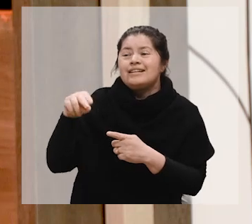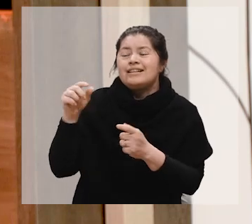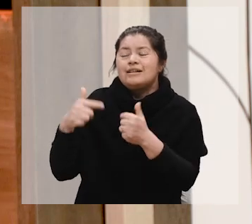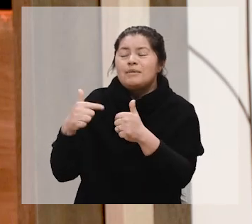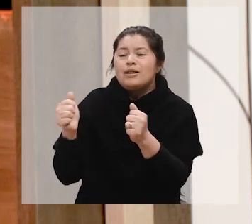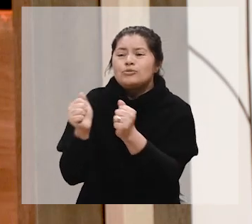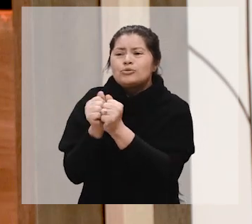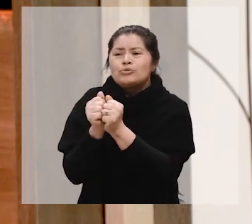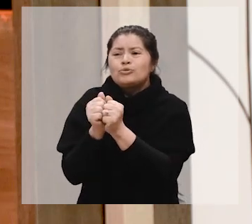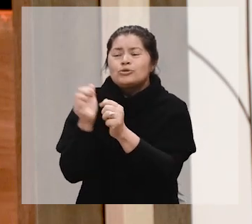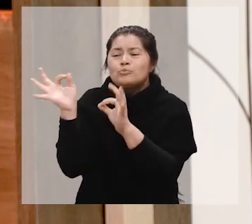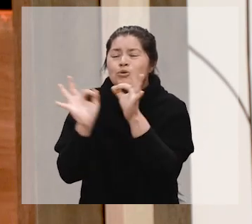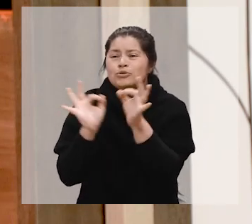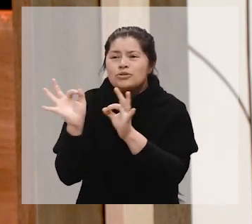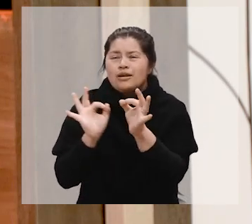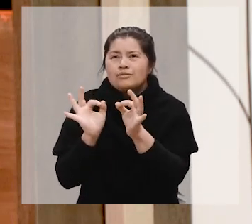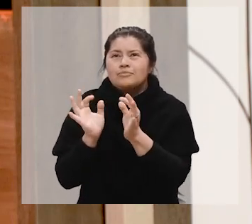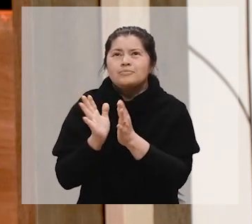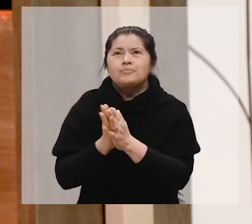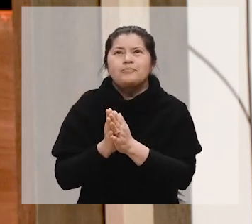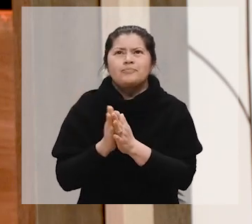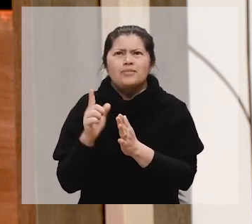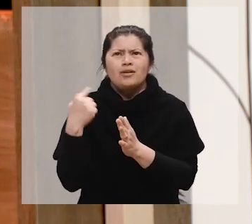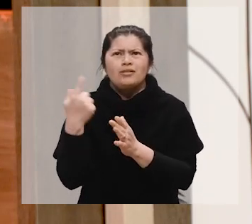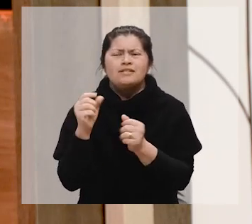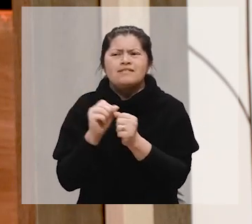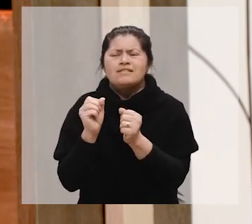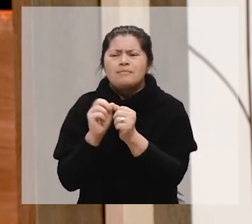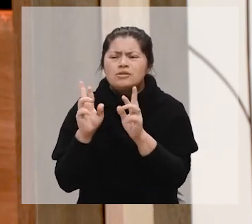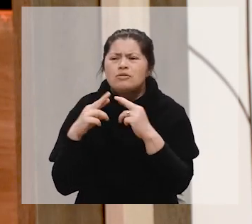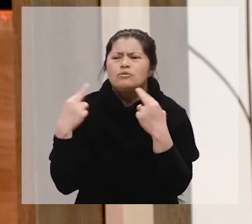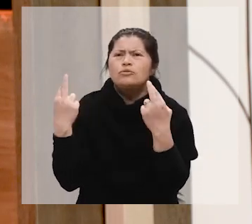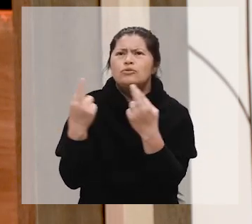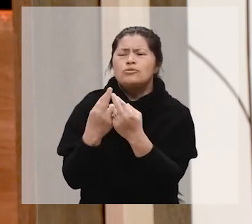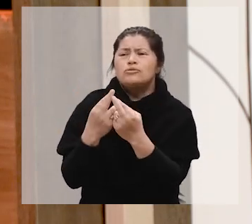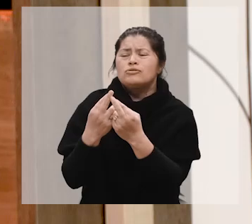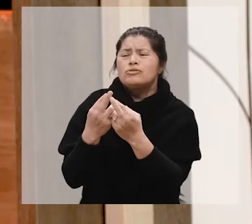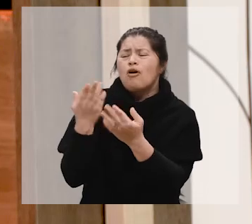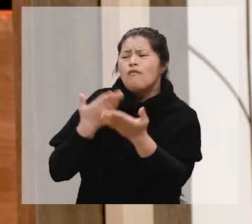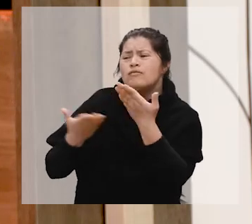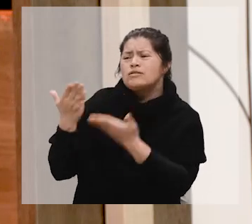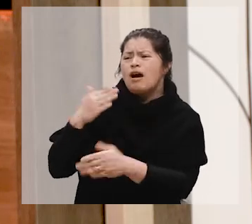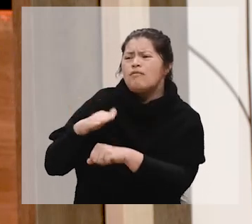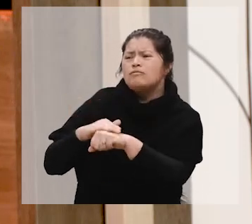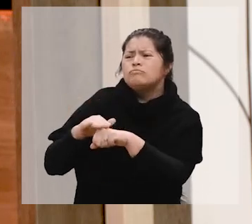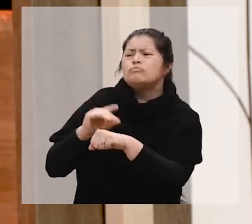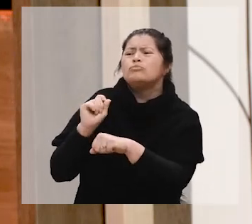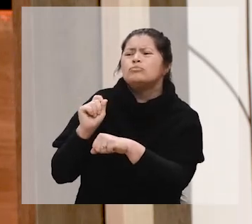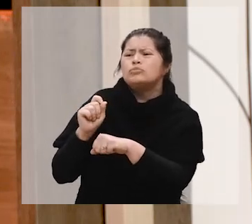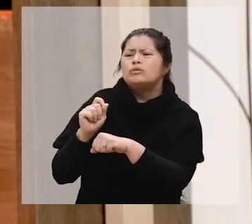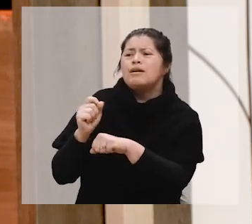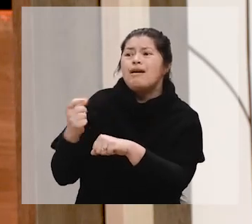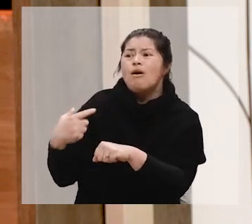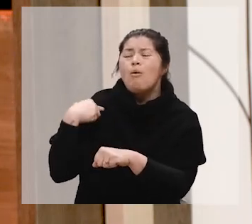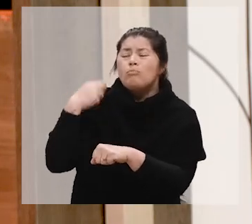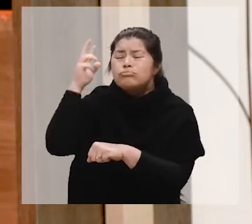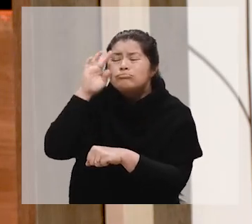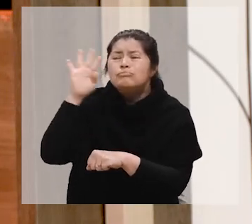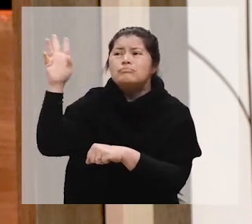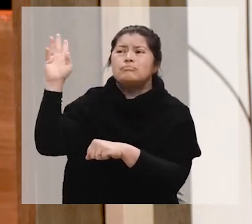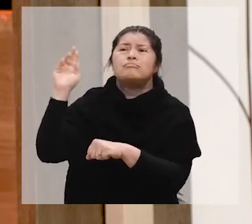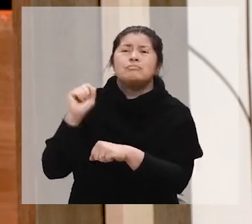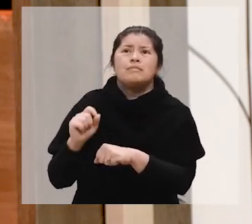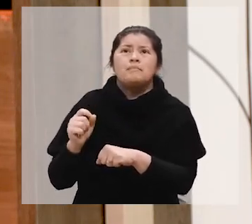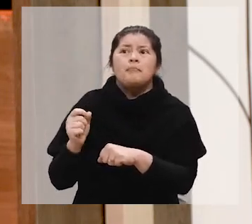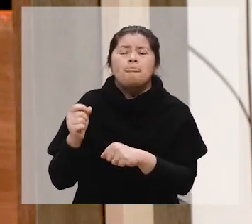gente ter trabalhado juntos nesse projeto, porque nós fizemos reuniões onde eu falava para ele